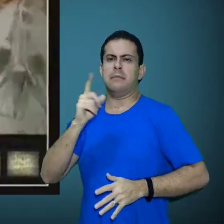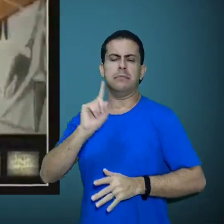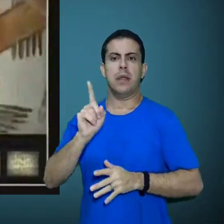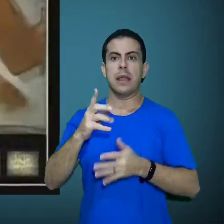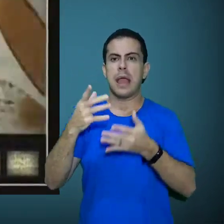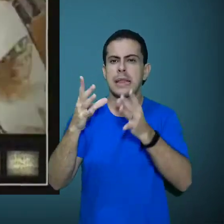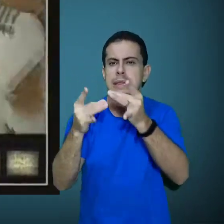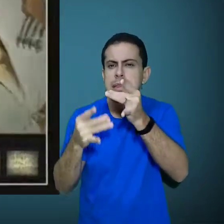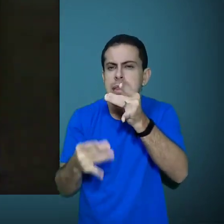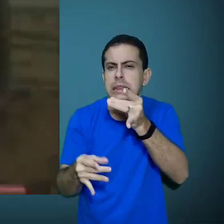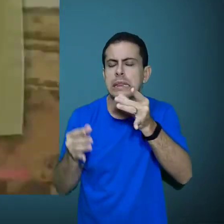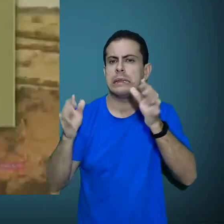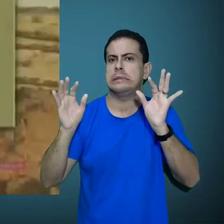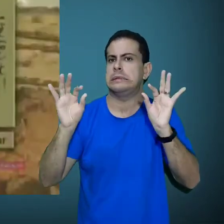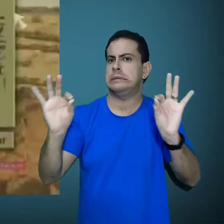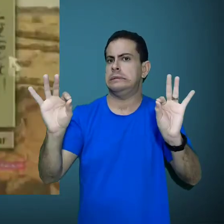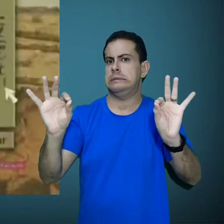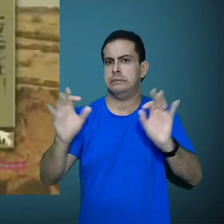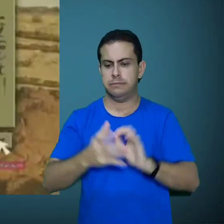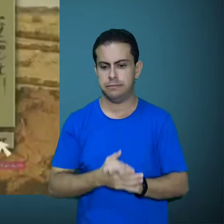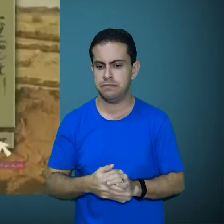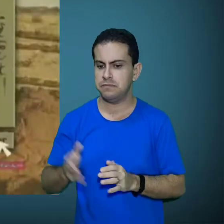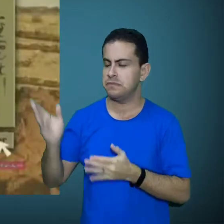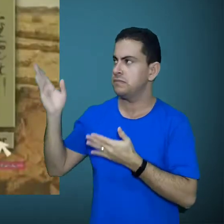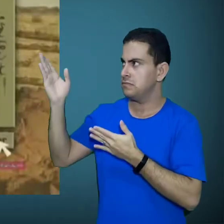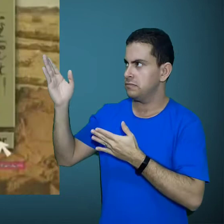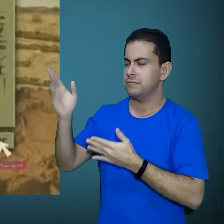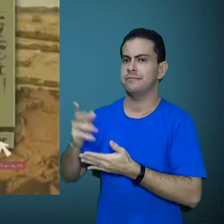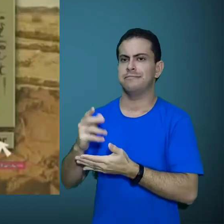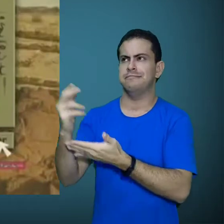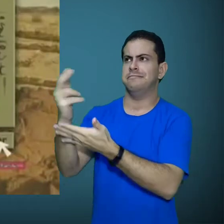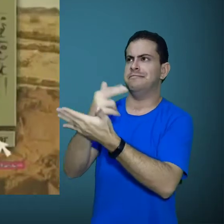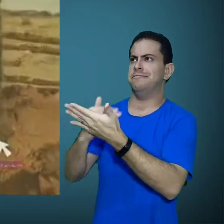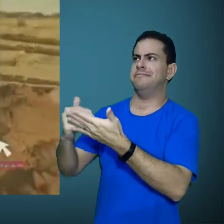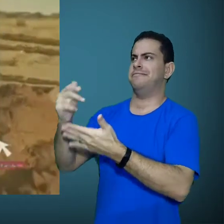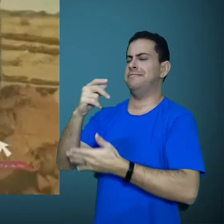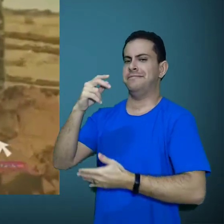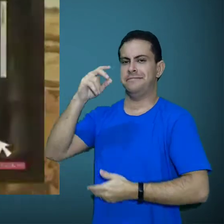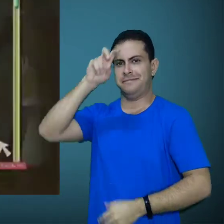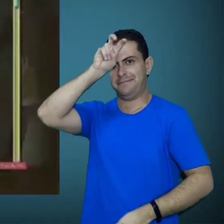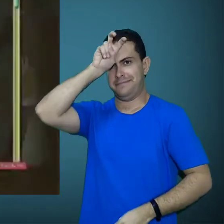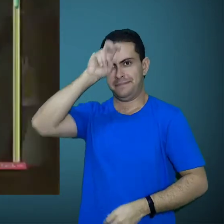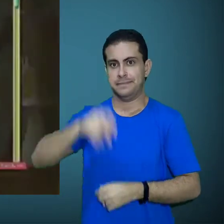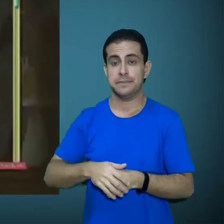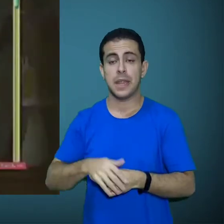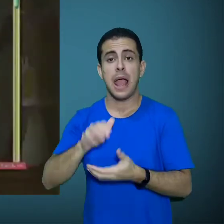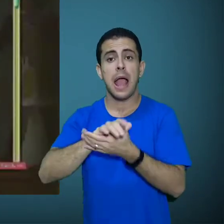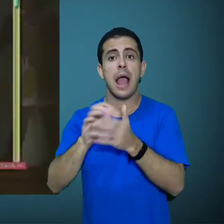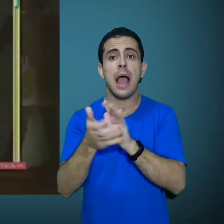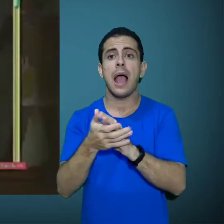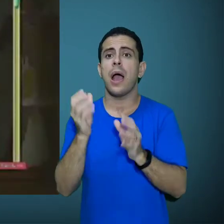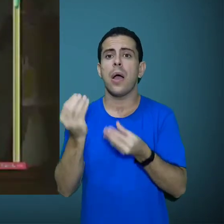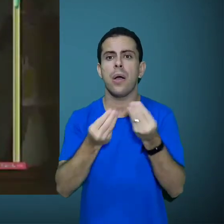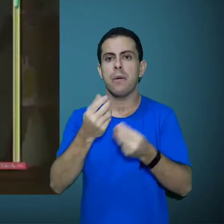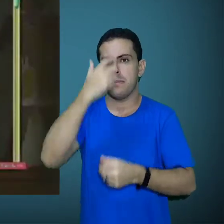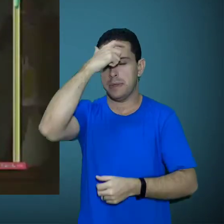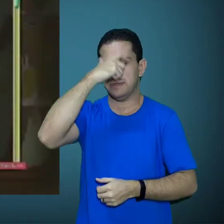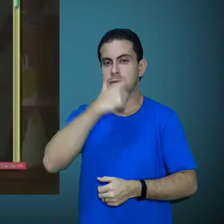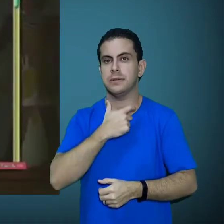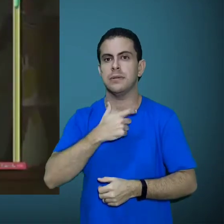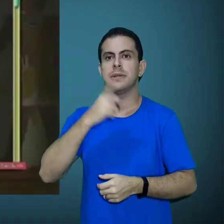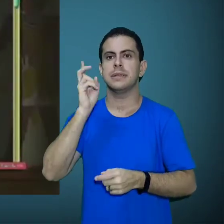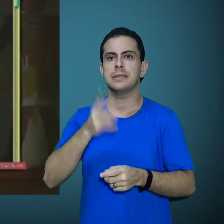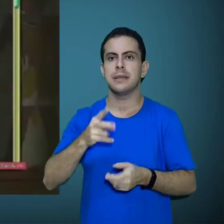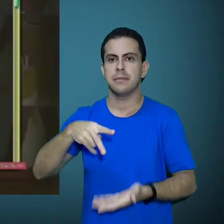que importava, mas a perfeição do detalhe. Crie seu próprio egípcio. A arte egípcia é conhecida por sempre ter